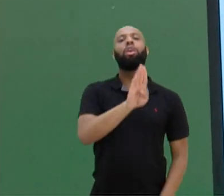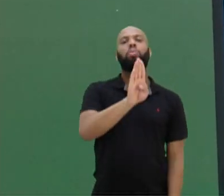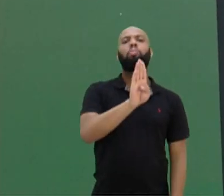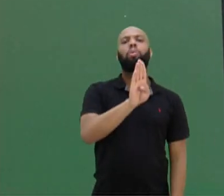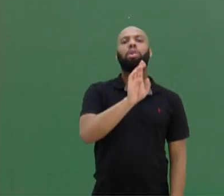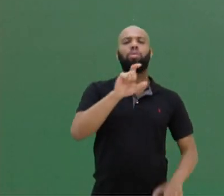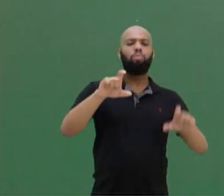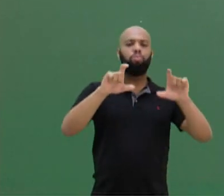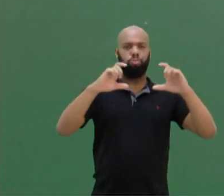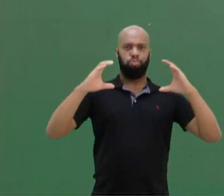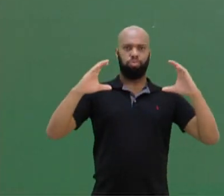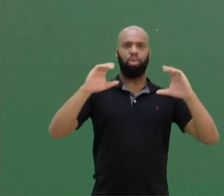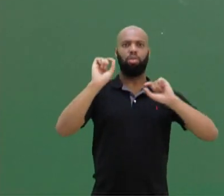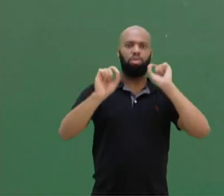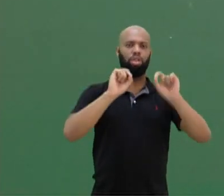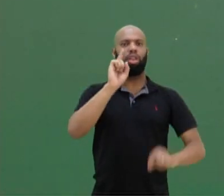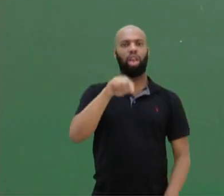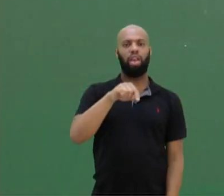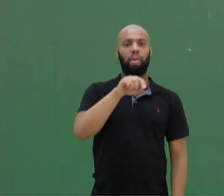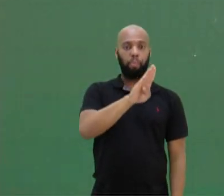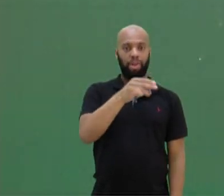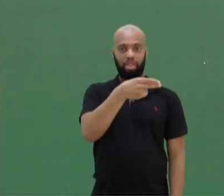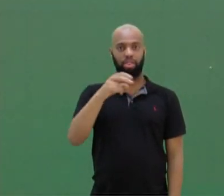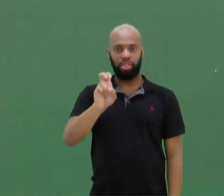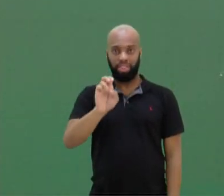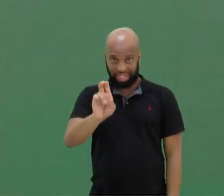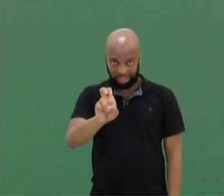A. Porque, gente, olha só,